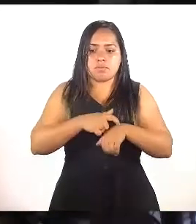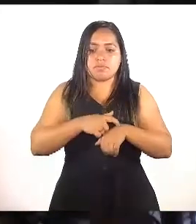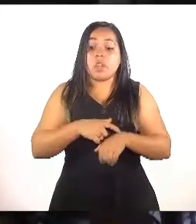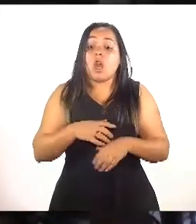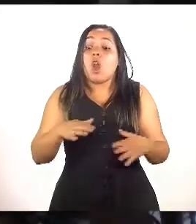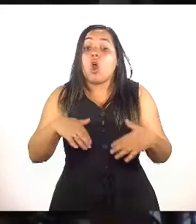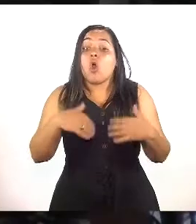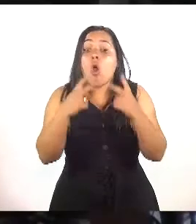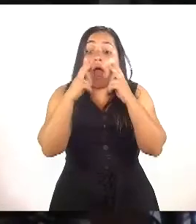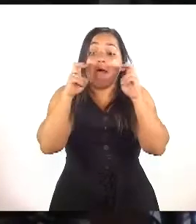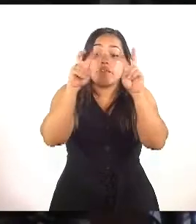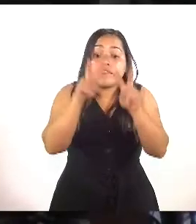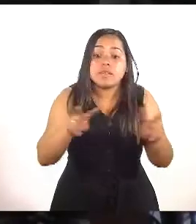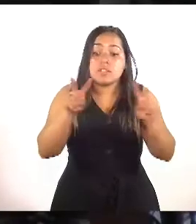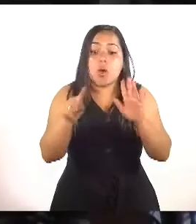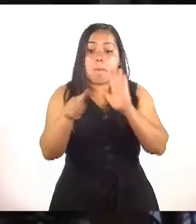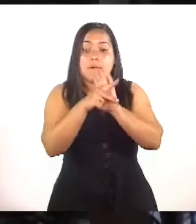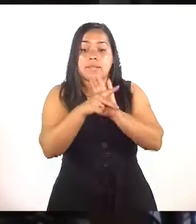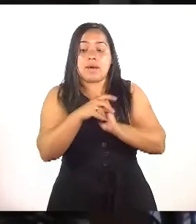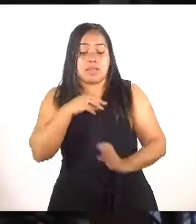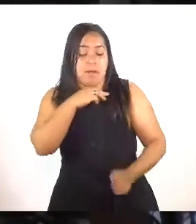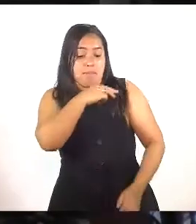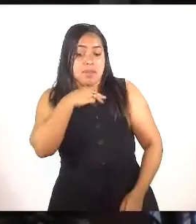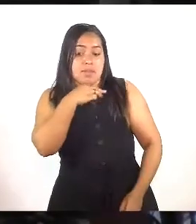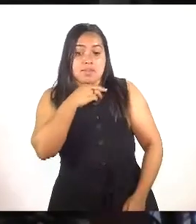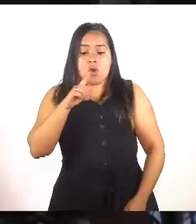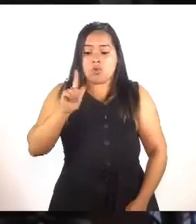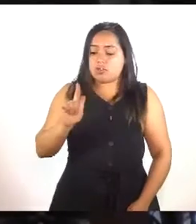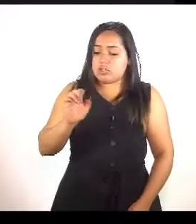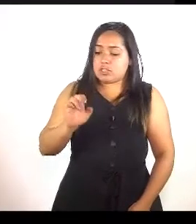visão declarada pela agência em sua estratégia corporativa?